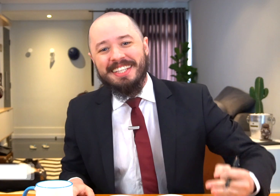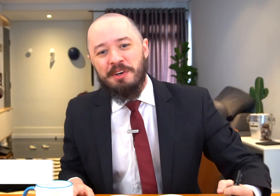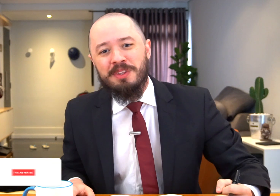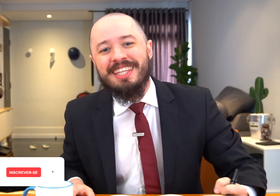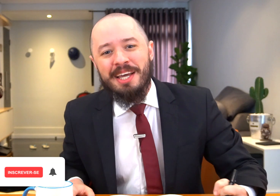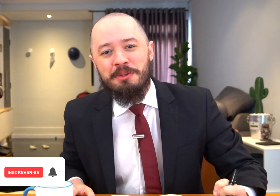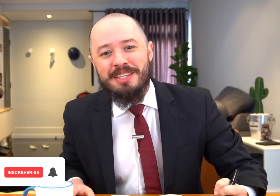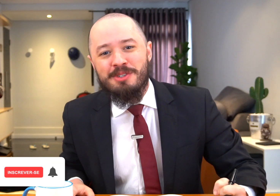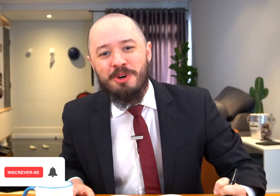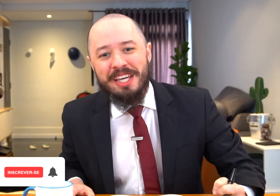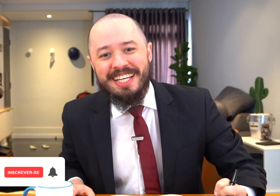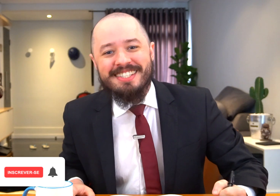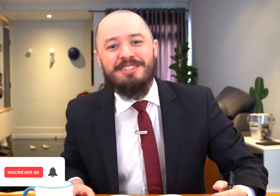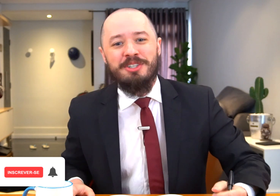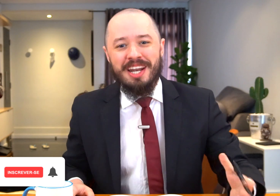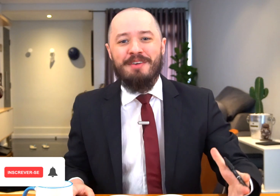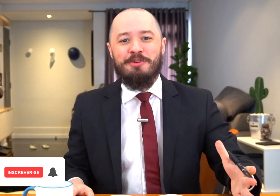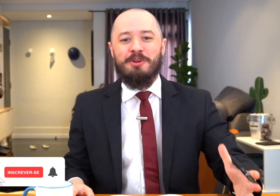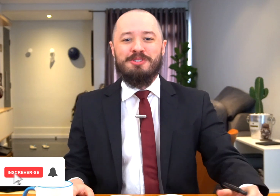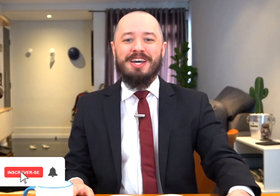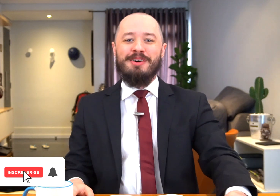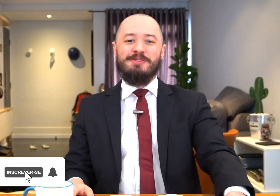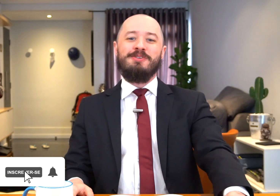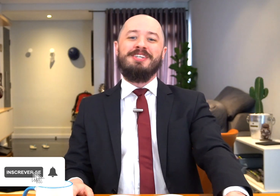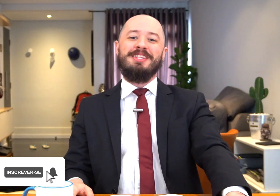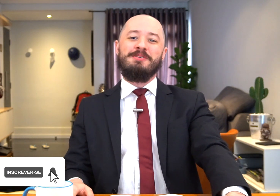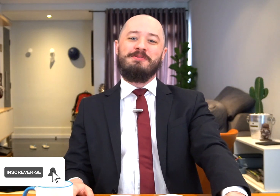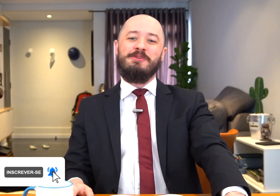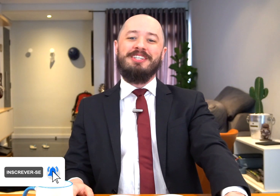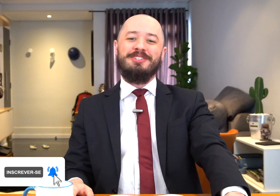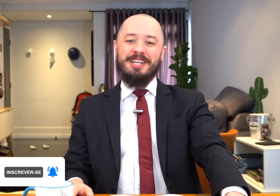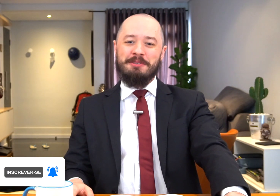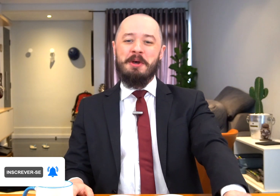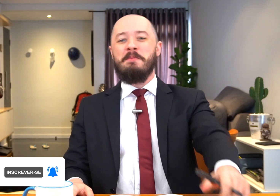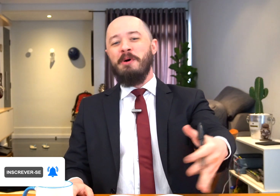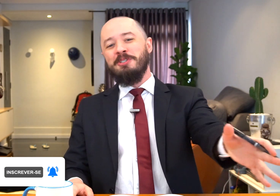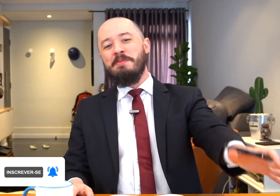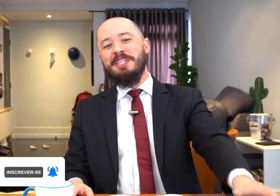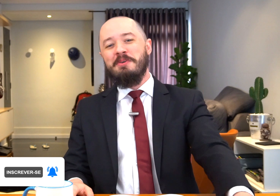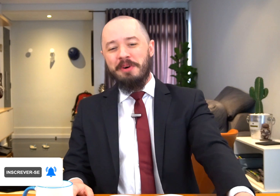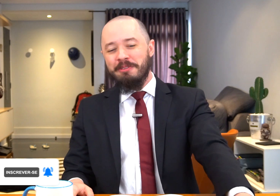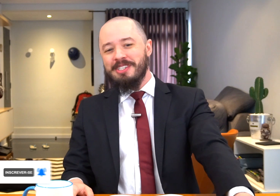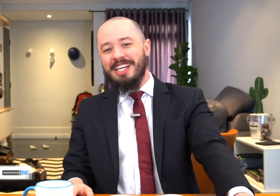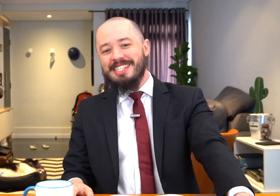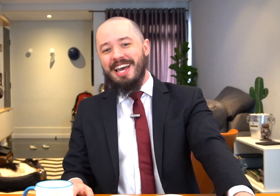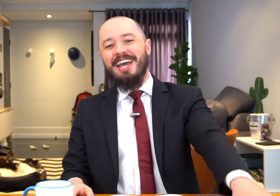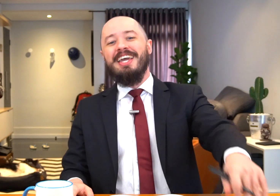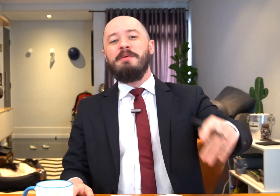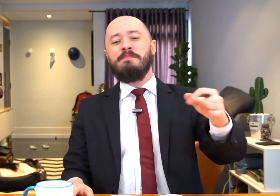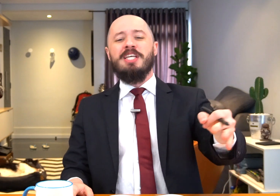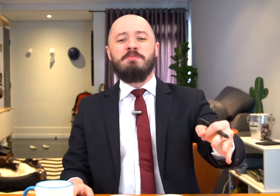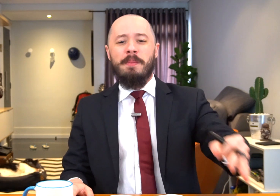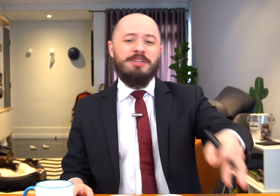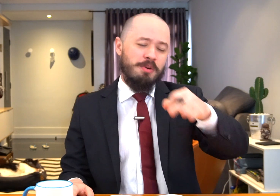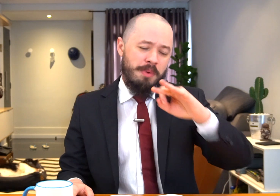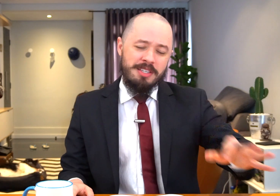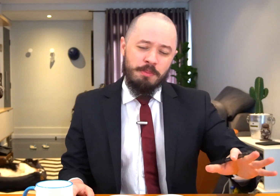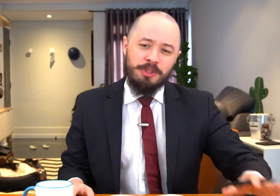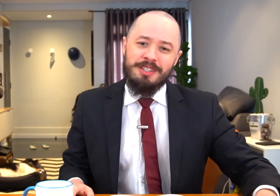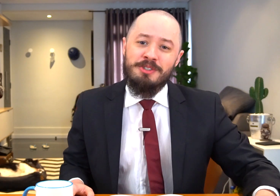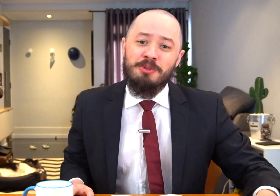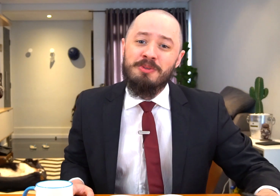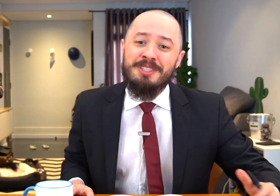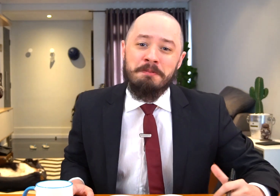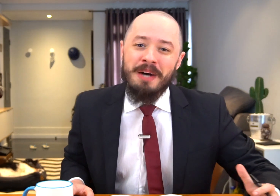sabe, senta o dedo nesse joinha, se inscreve no nosso canal se você ainda não foi inscrito, pode comentar o quanto você quiser e, principalmente, o